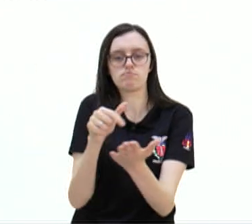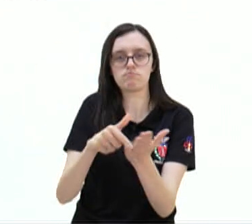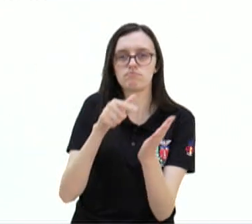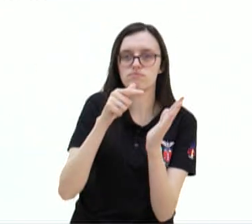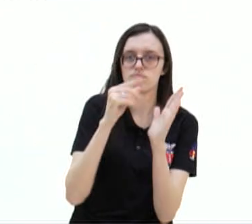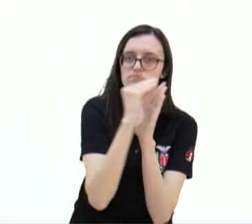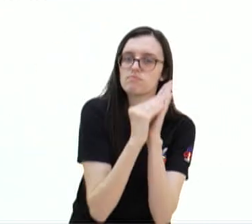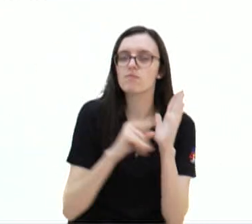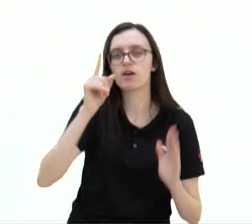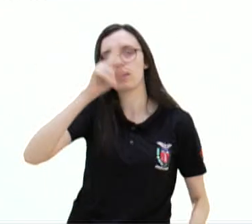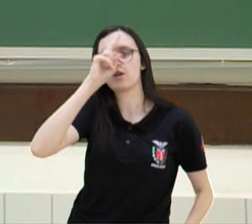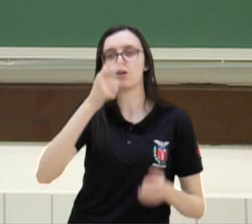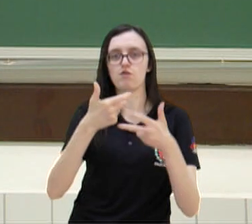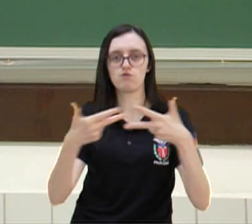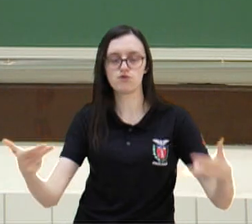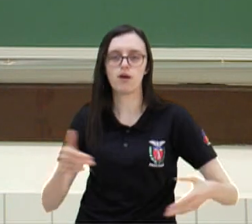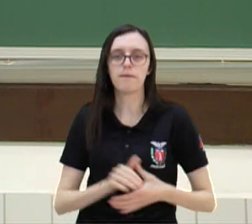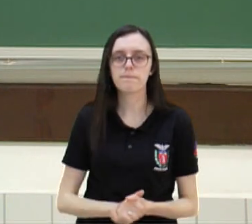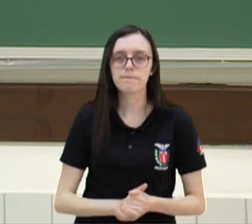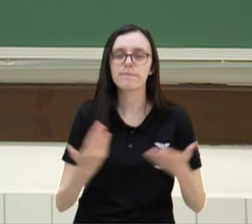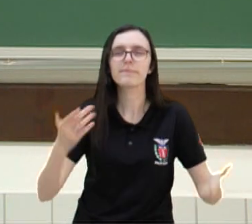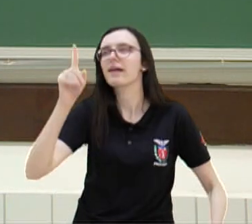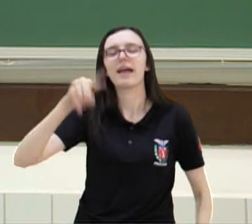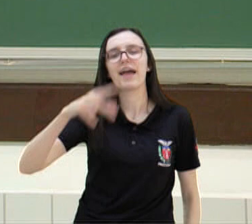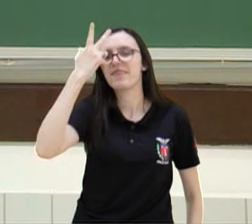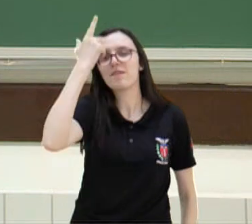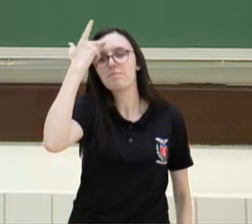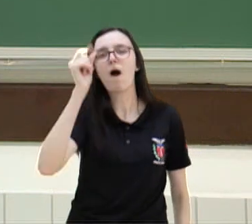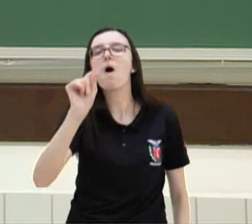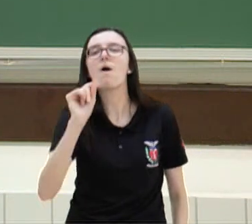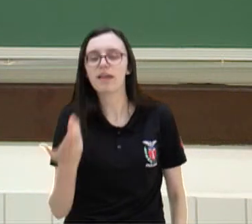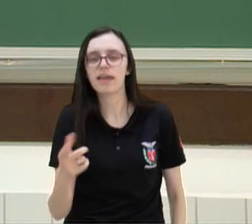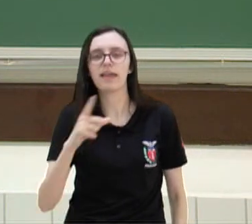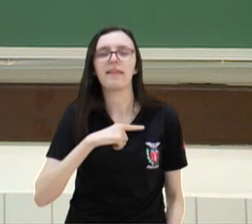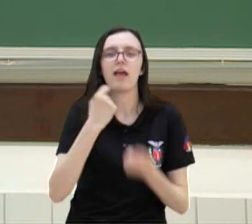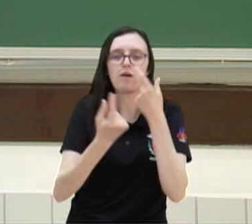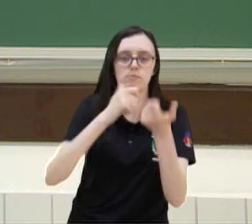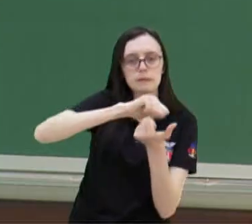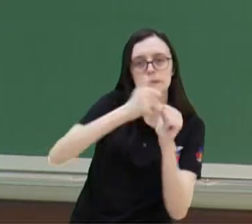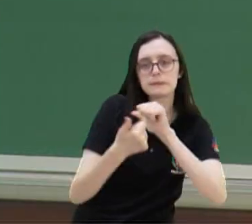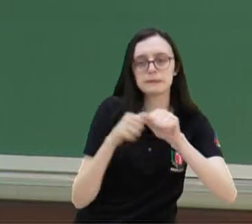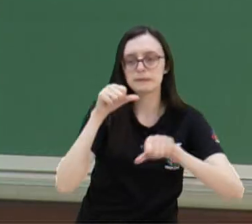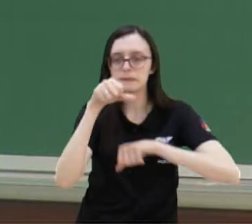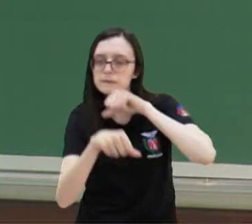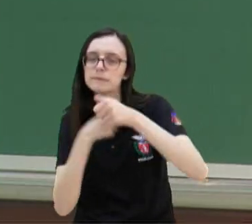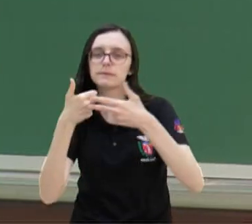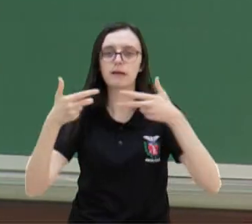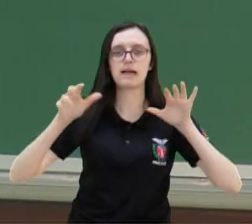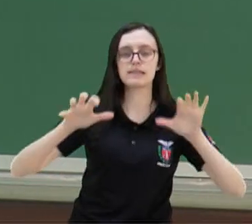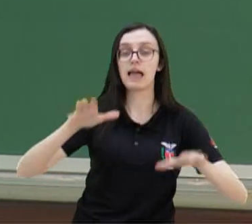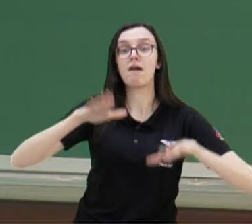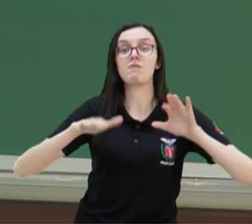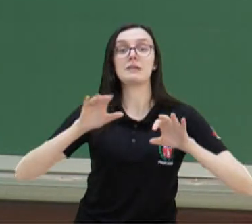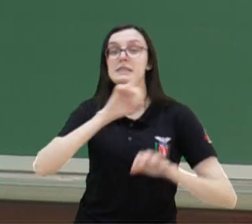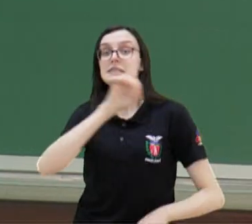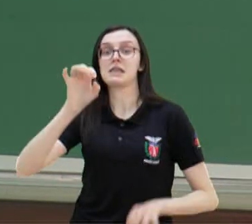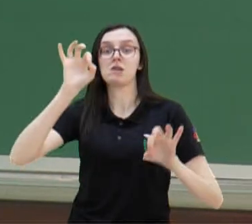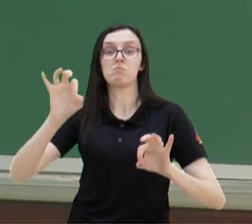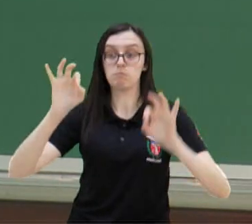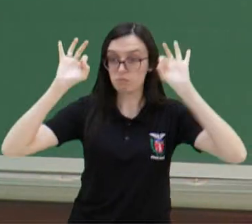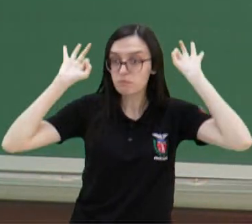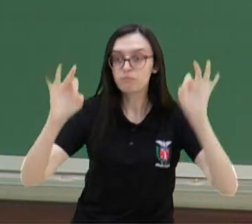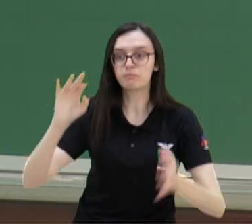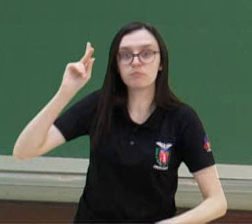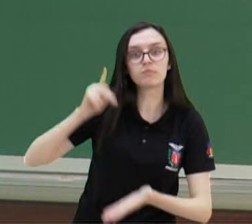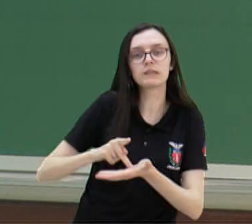escrito dessas histórias. Então é normal que tenha algumas adaptações, algumas modificações e ela não seja 100%